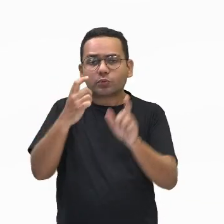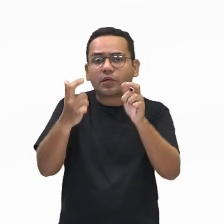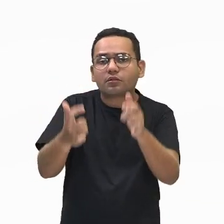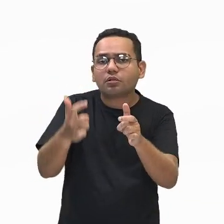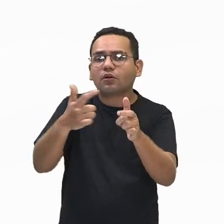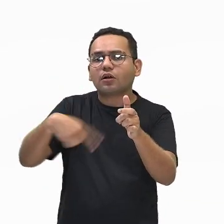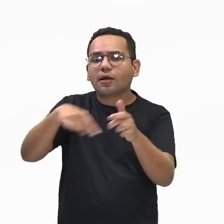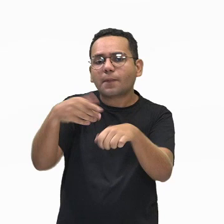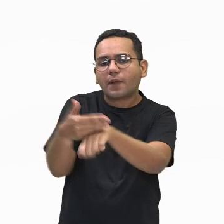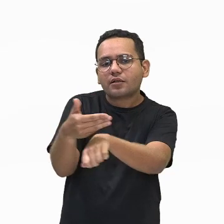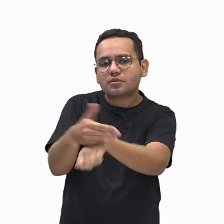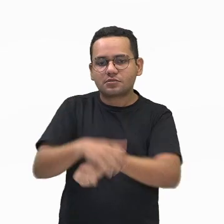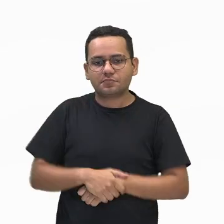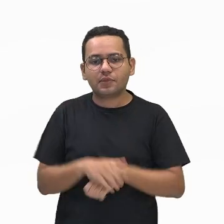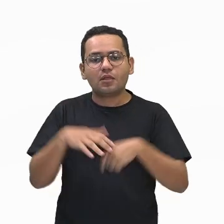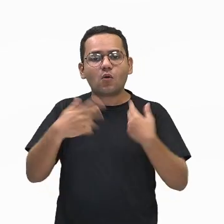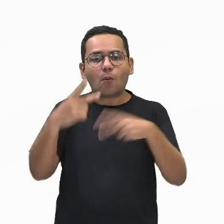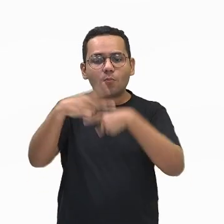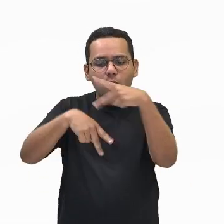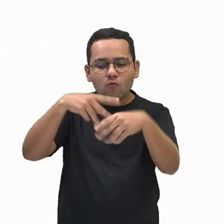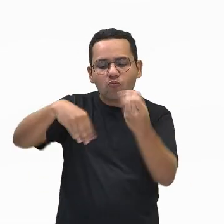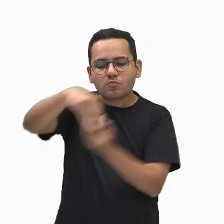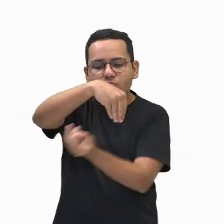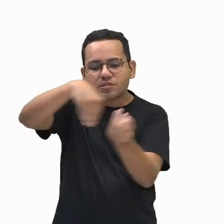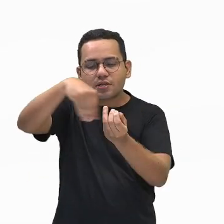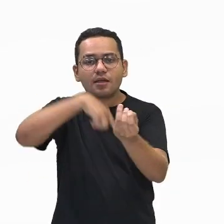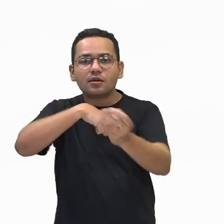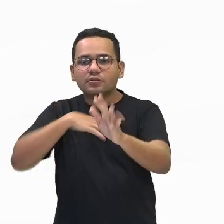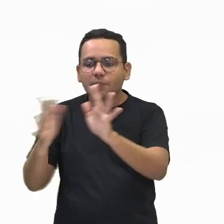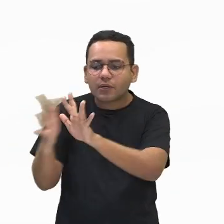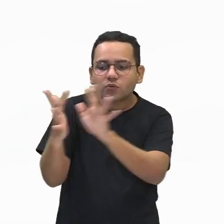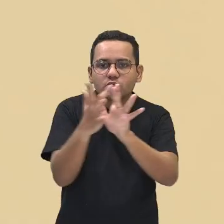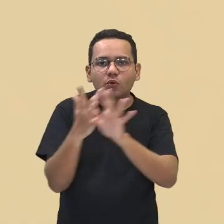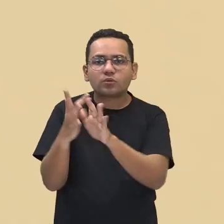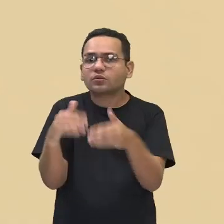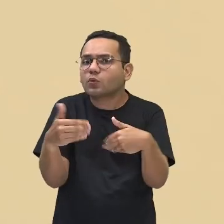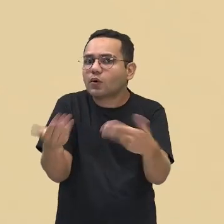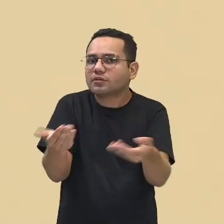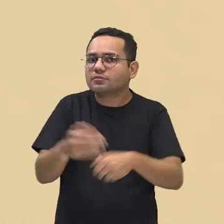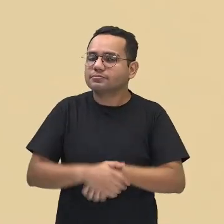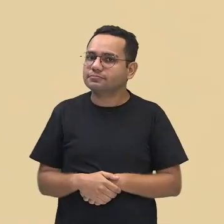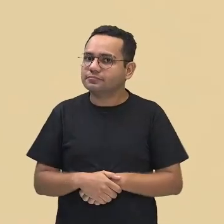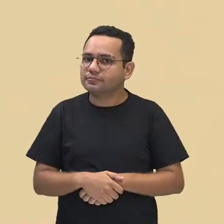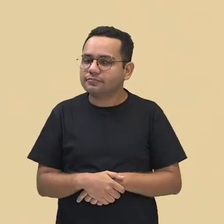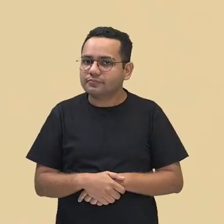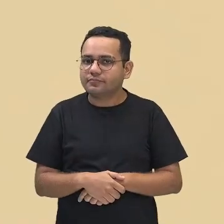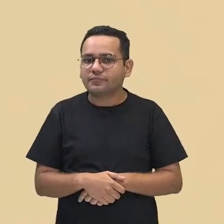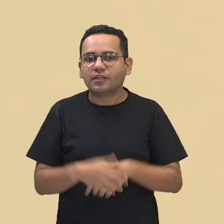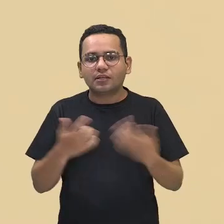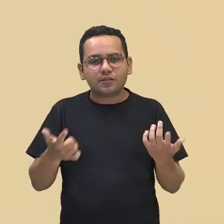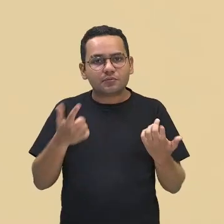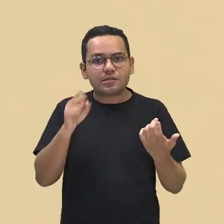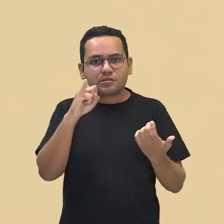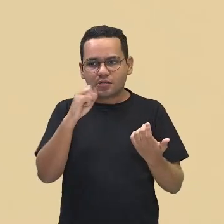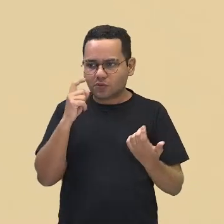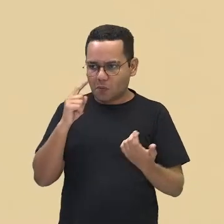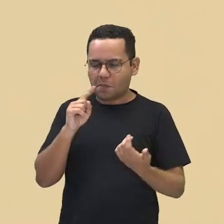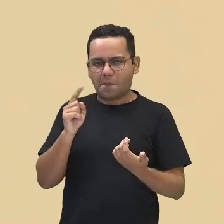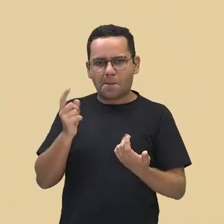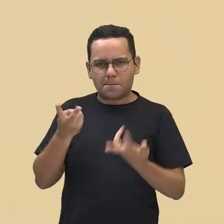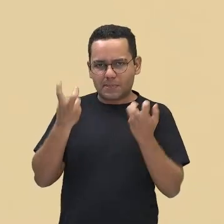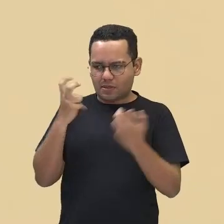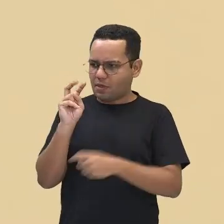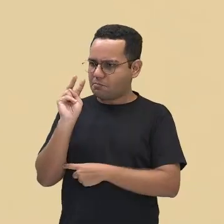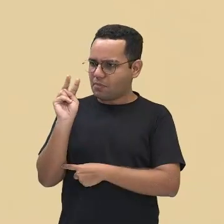presente nesse espaço em que convivo? Então você olha ao redor e quais etnias você percebe? O que